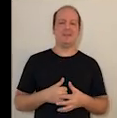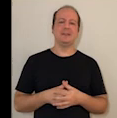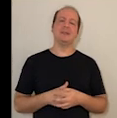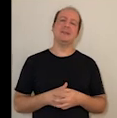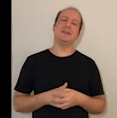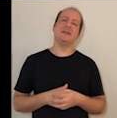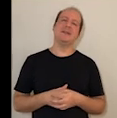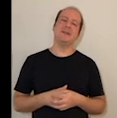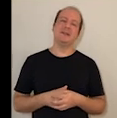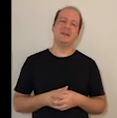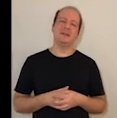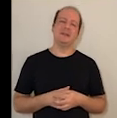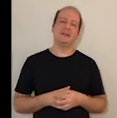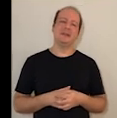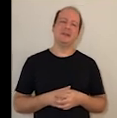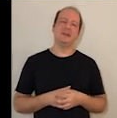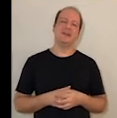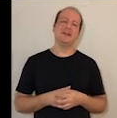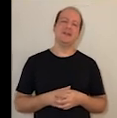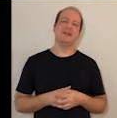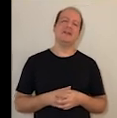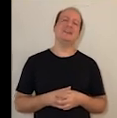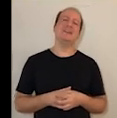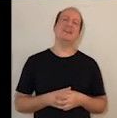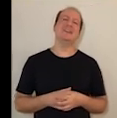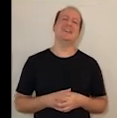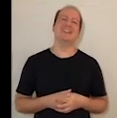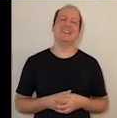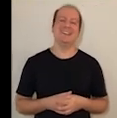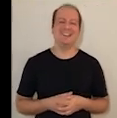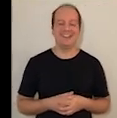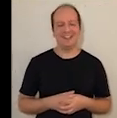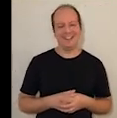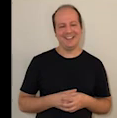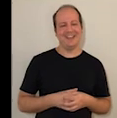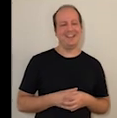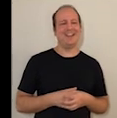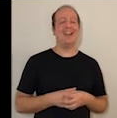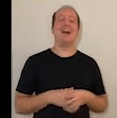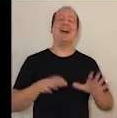Adeus, Mestre Volpone.